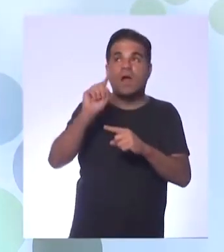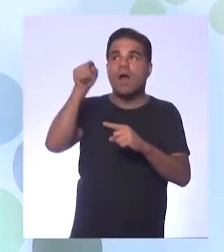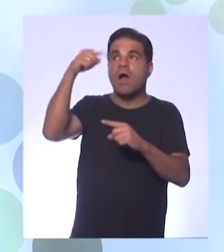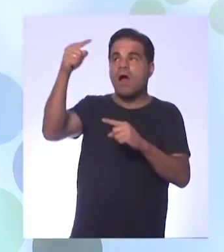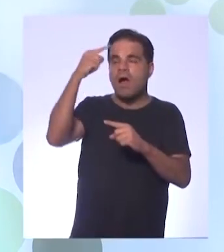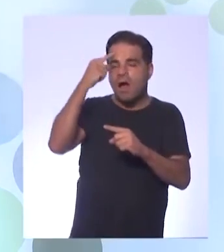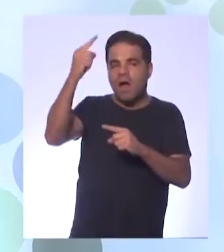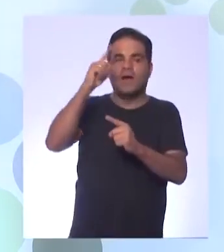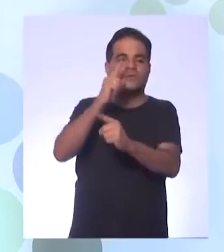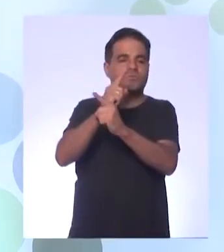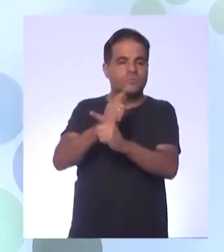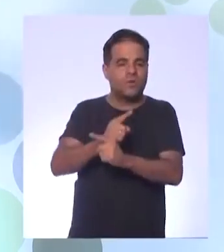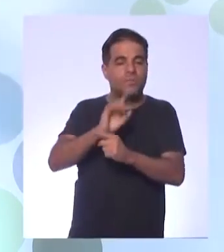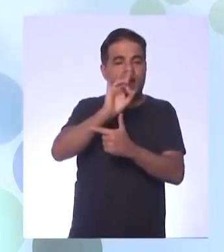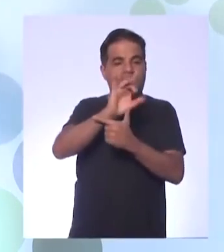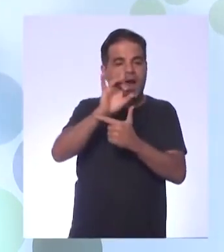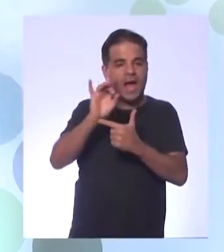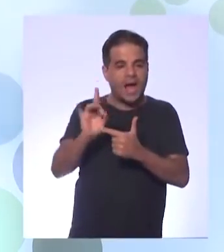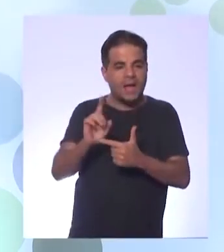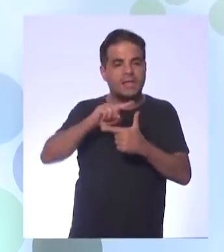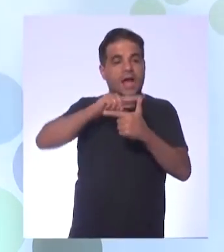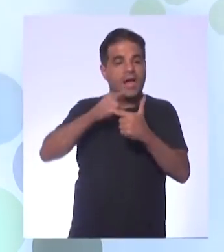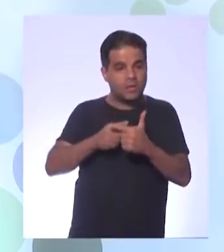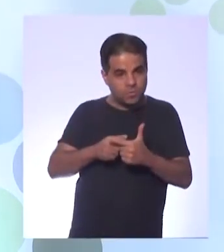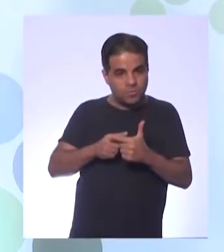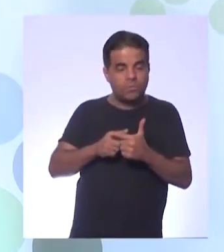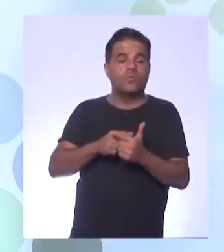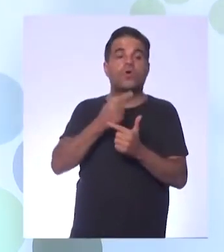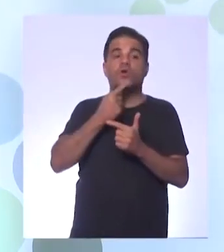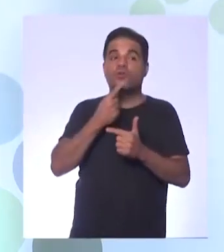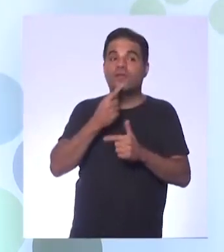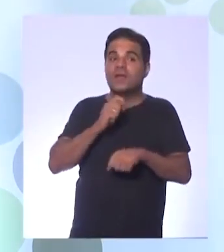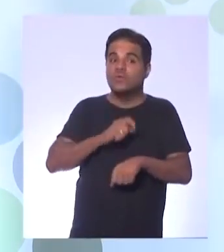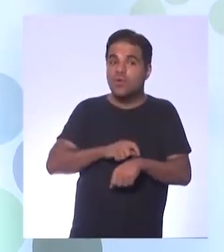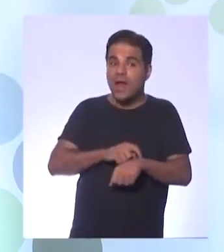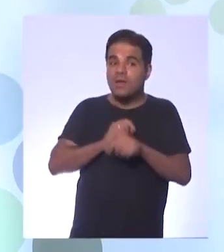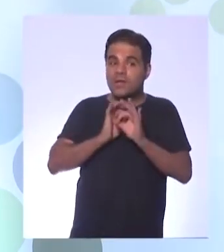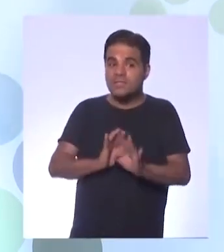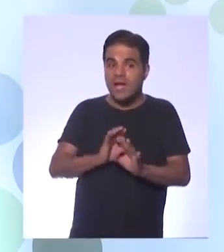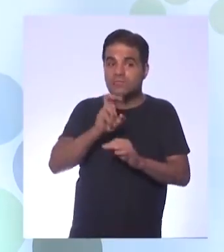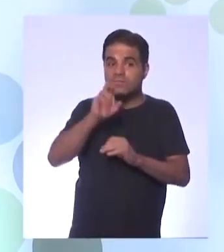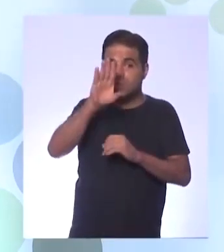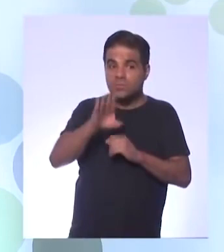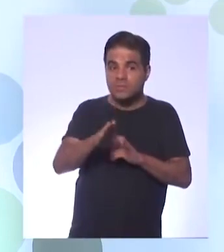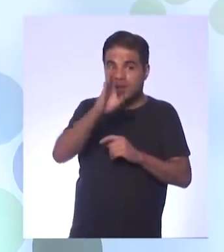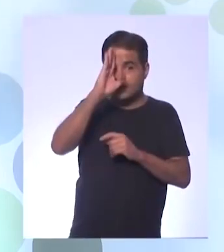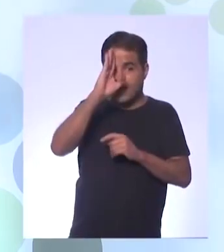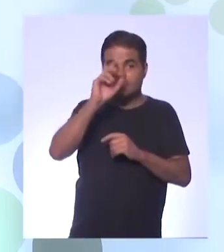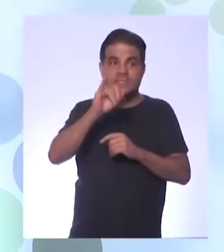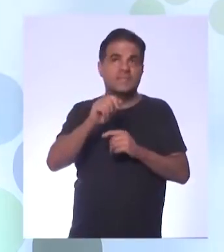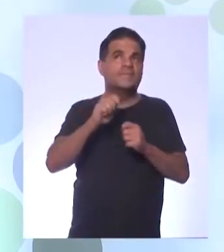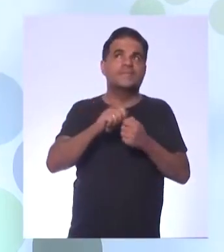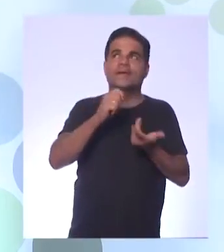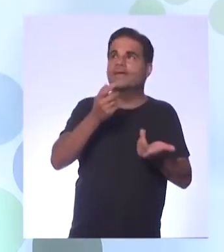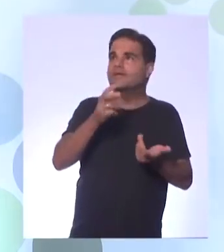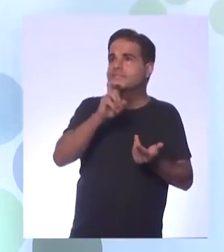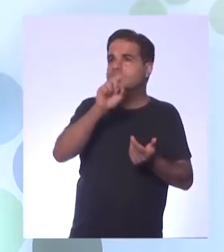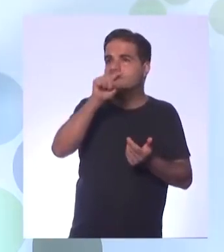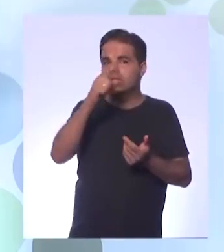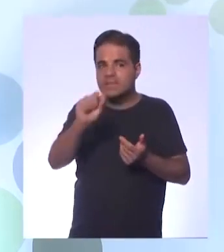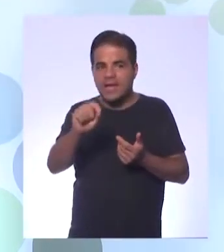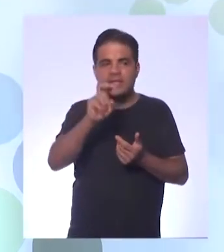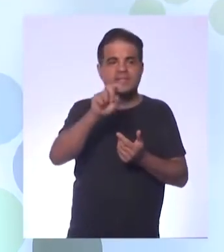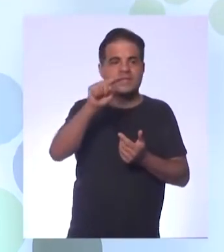um desses ângulos. Só lembrando que eu estou fazendo uma situação onde está no horário exato, 5 horas da tarde. Porque se a gente fizer 5h10, 5h20,